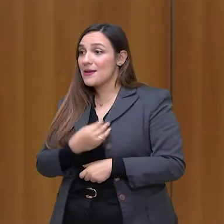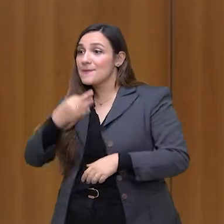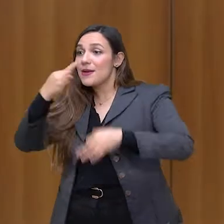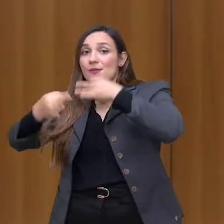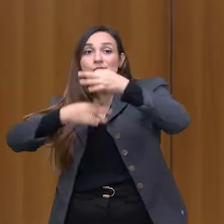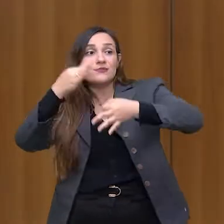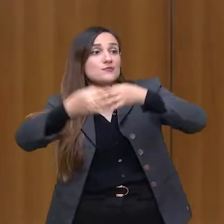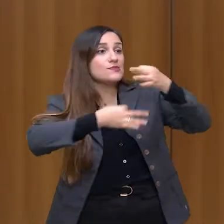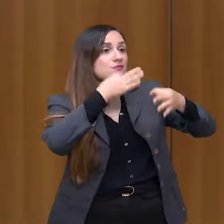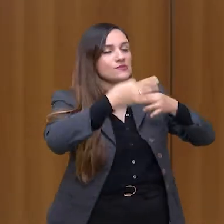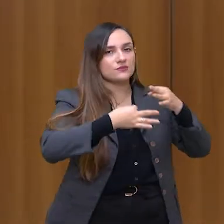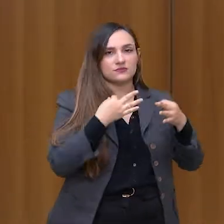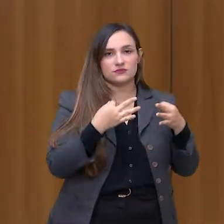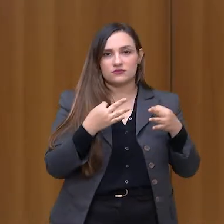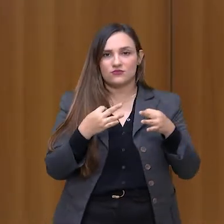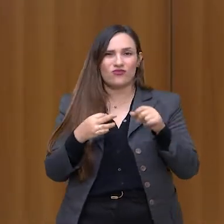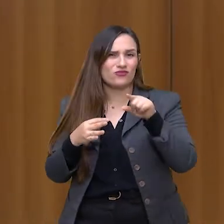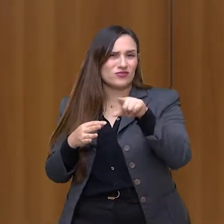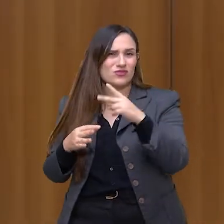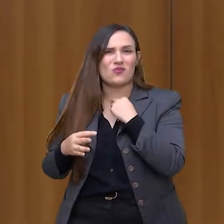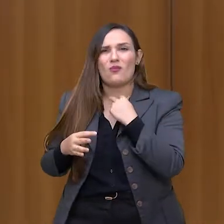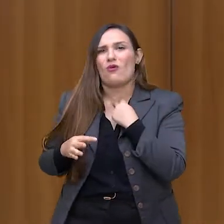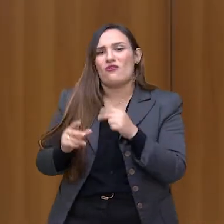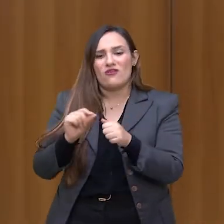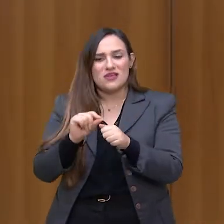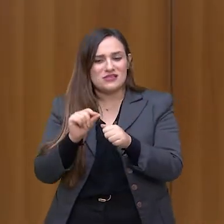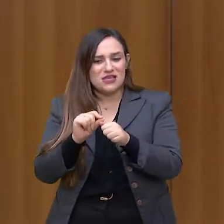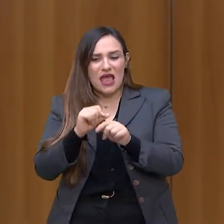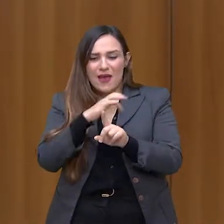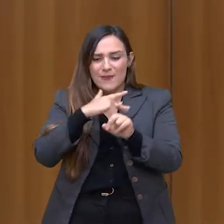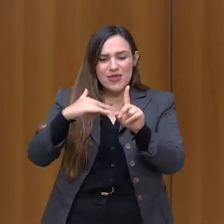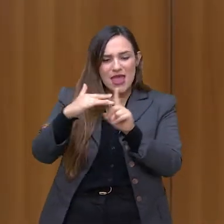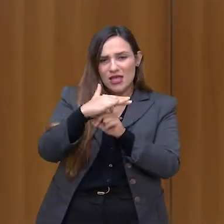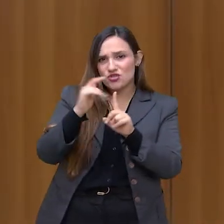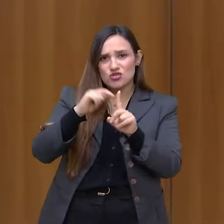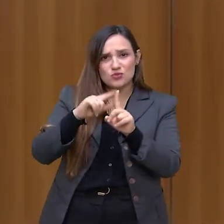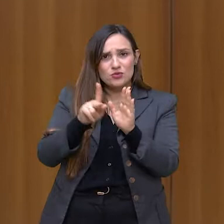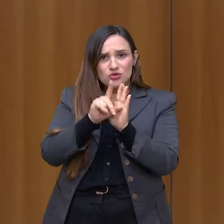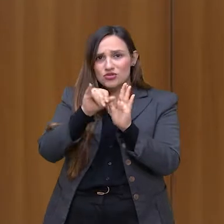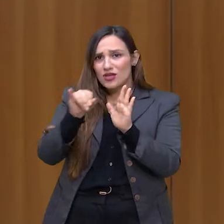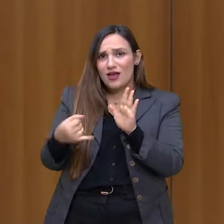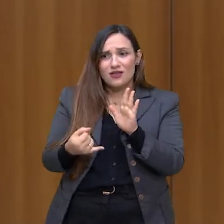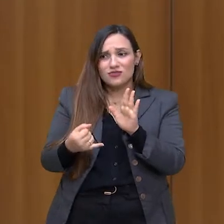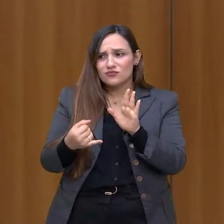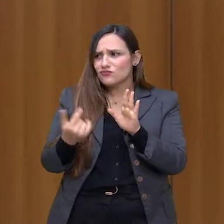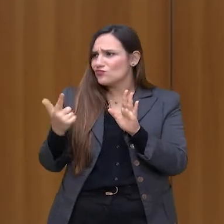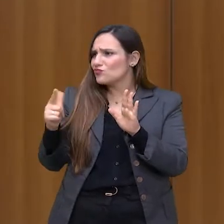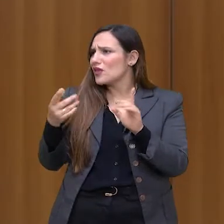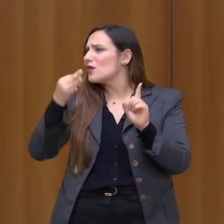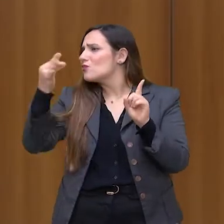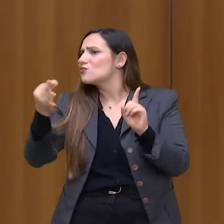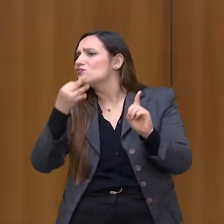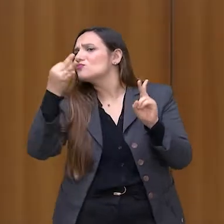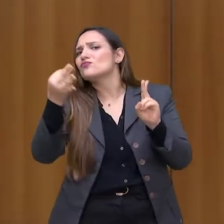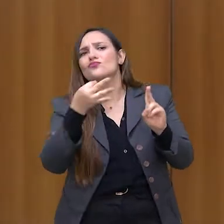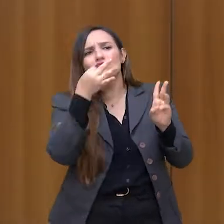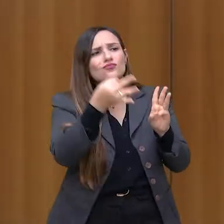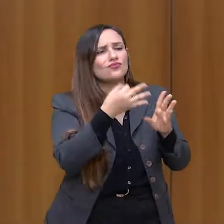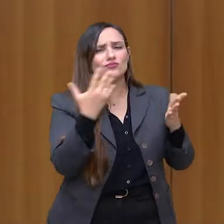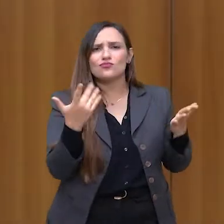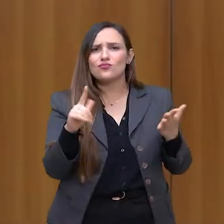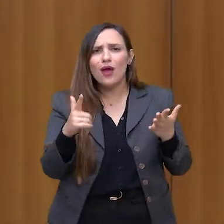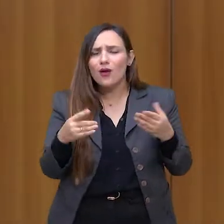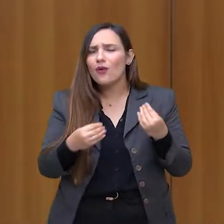se faz um projeto, nada que seja ambientalmente correto, bem feito, se não tiver a participação. Então, o que é legal